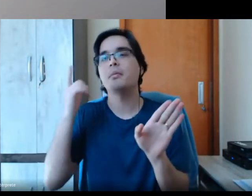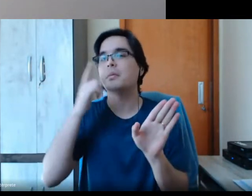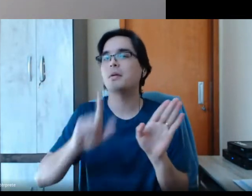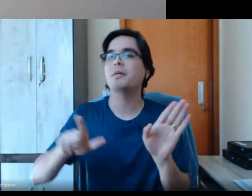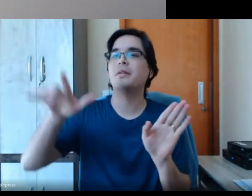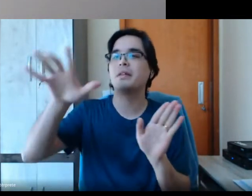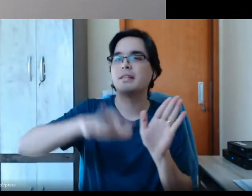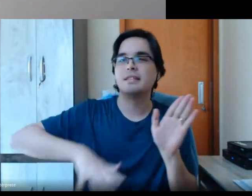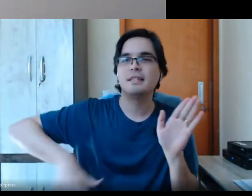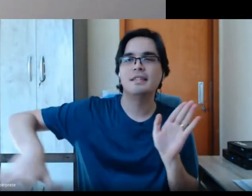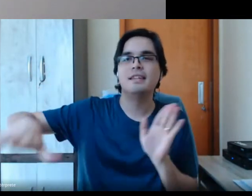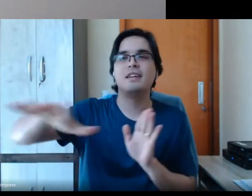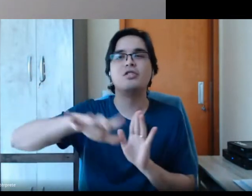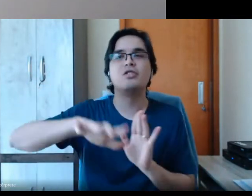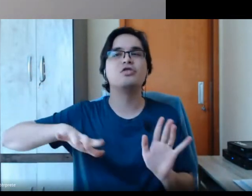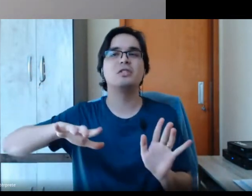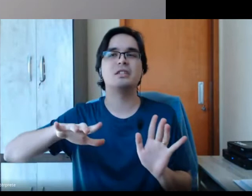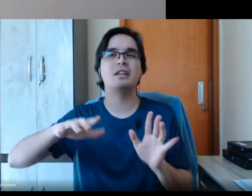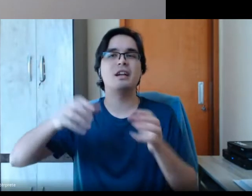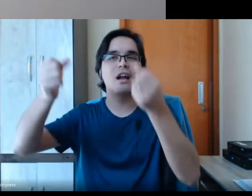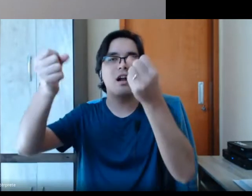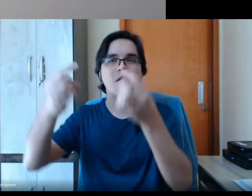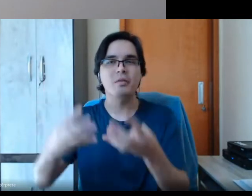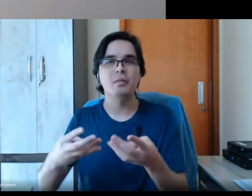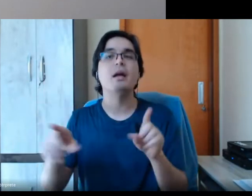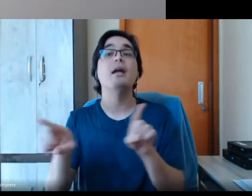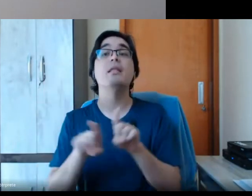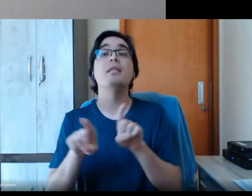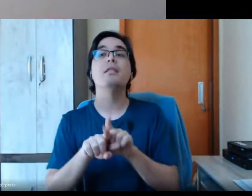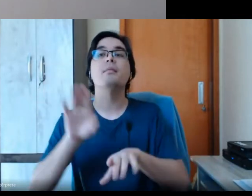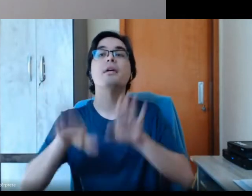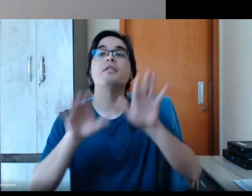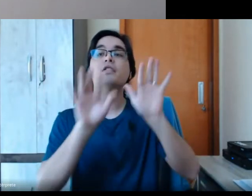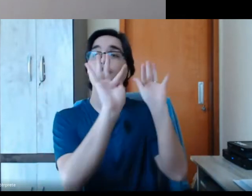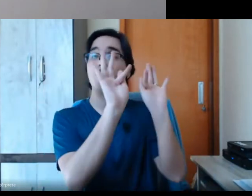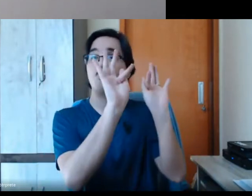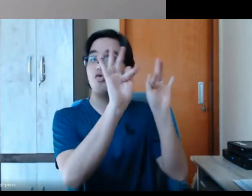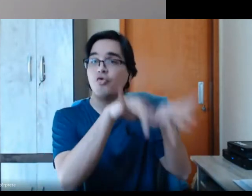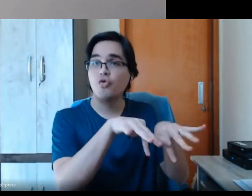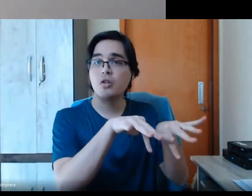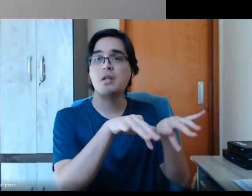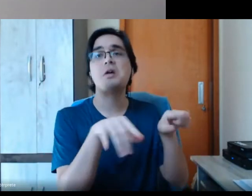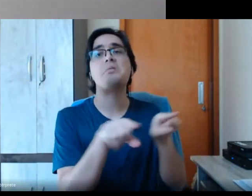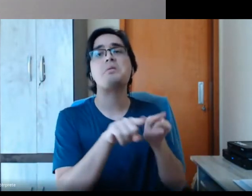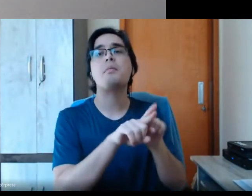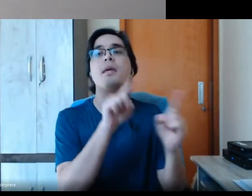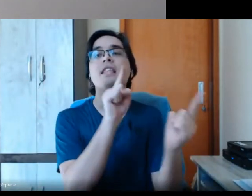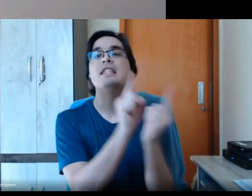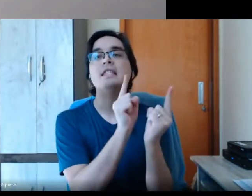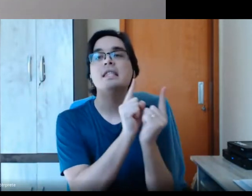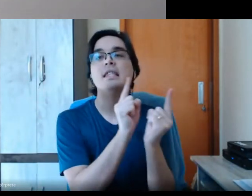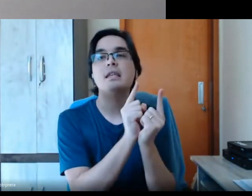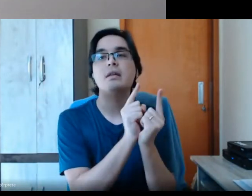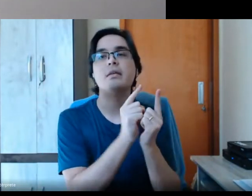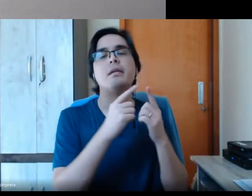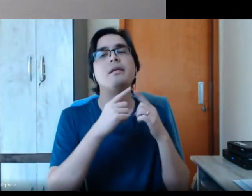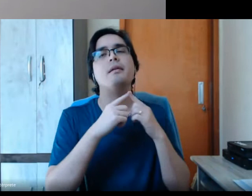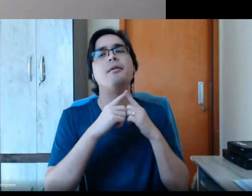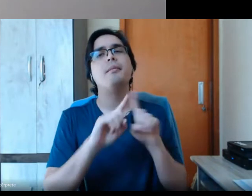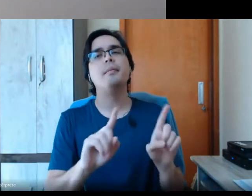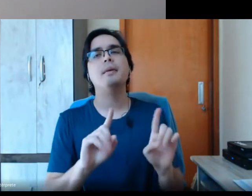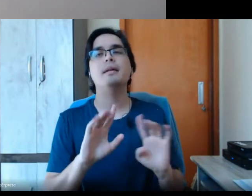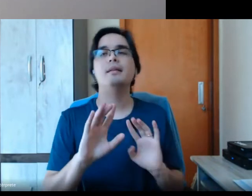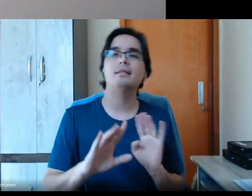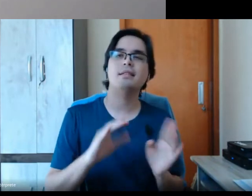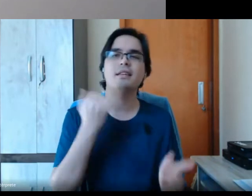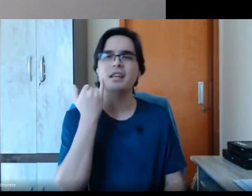interações, né, com os estudantes, até mesmo durante as atividades síncronas, para que não fique somente ali na tela essa conversa, né, mas...